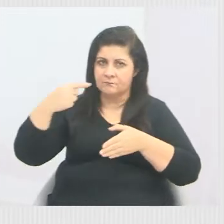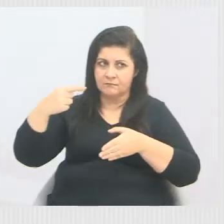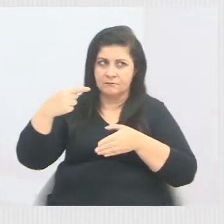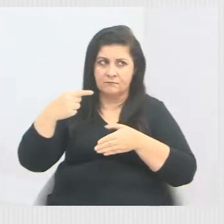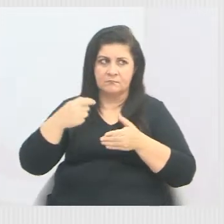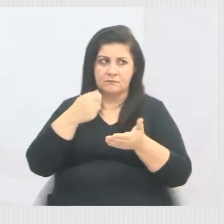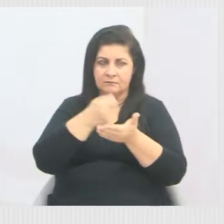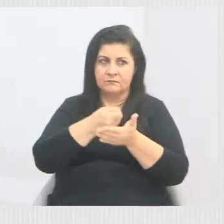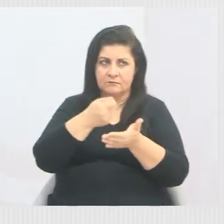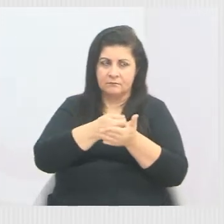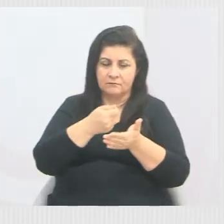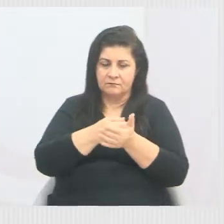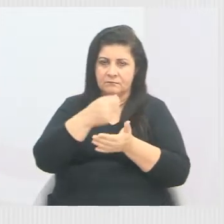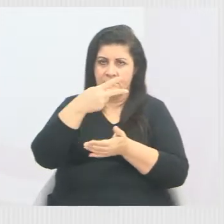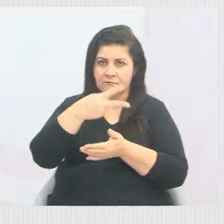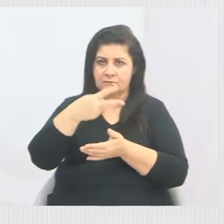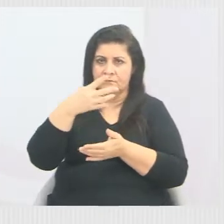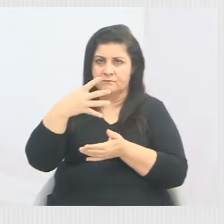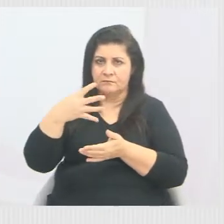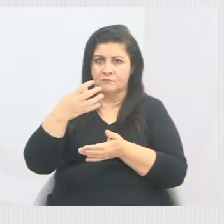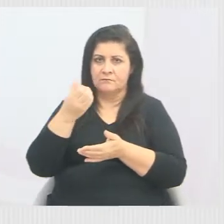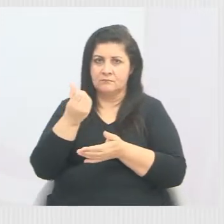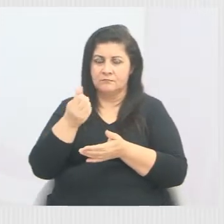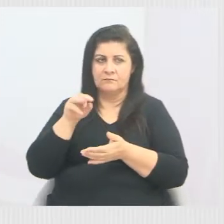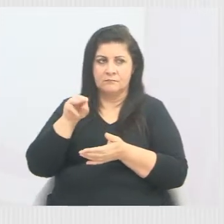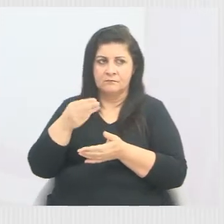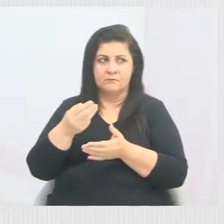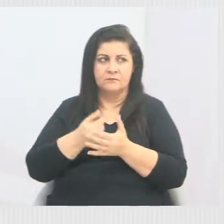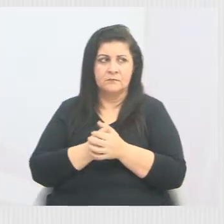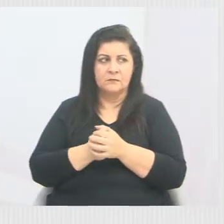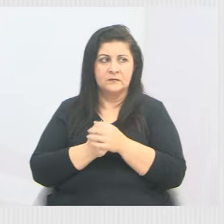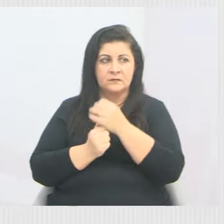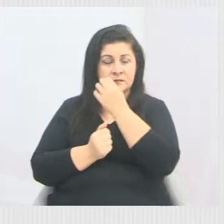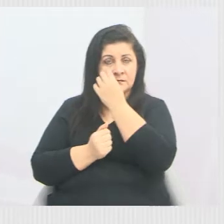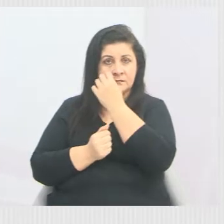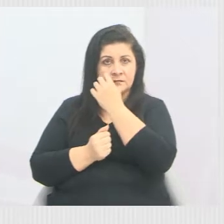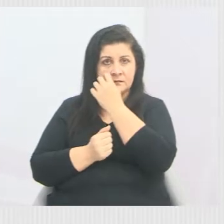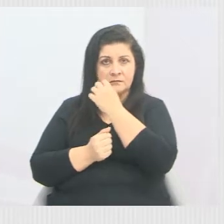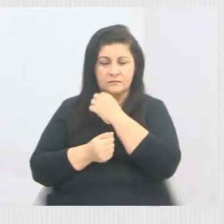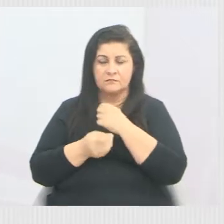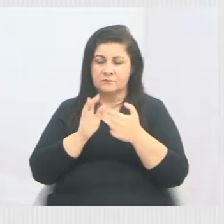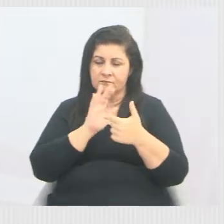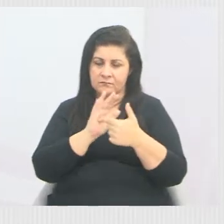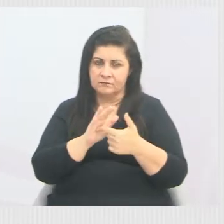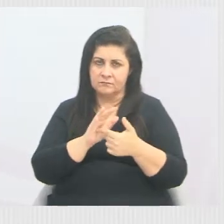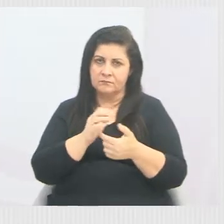milhões, 164 mil. Essas despesas são aquelas do decorrer do exercício, né?